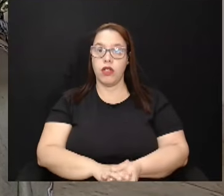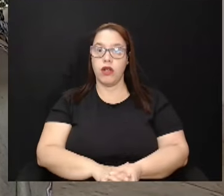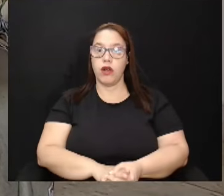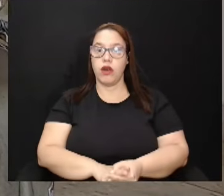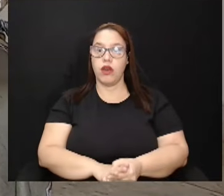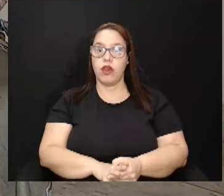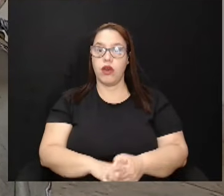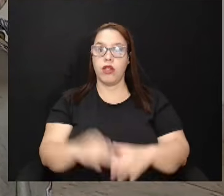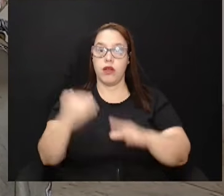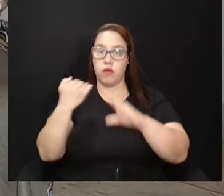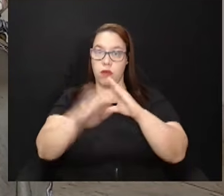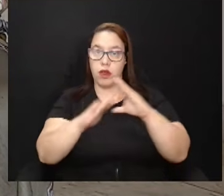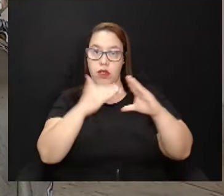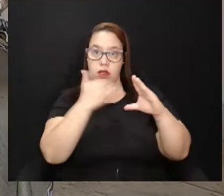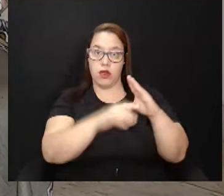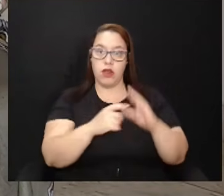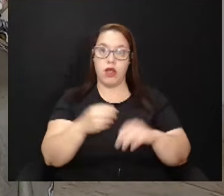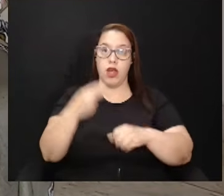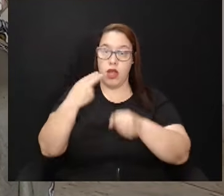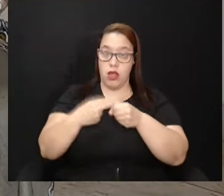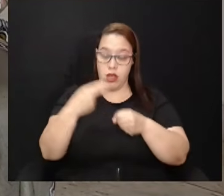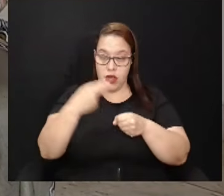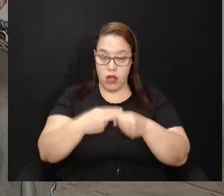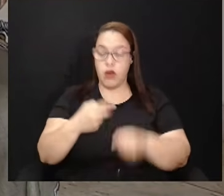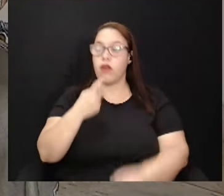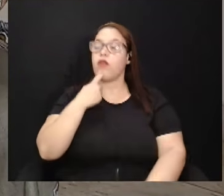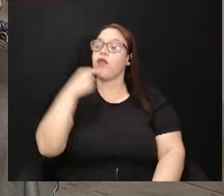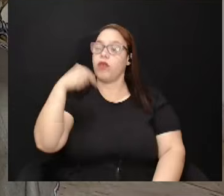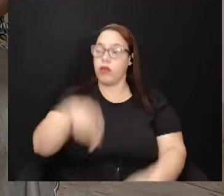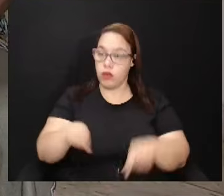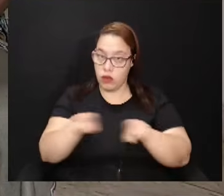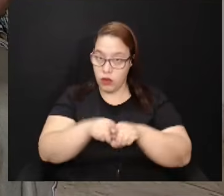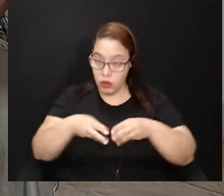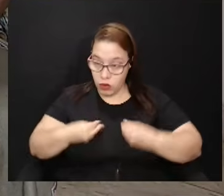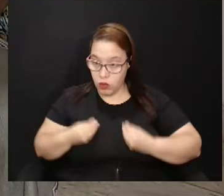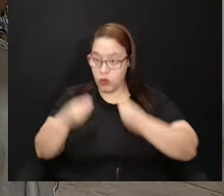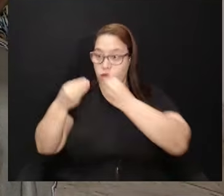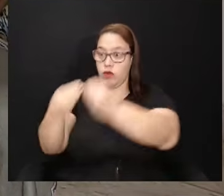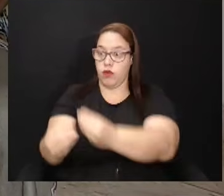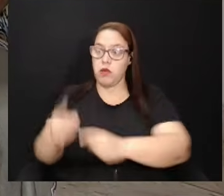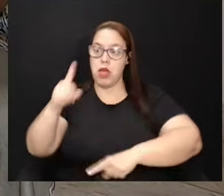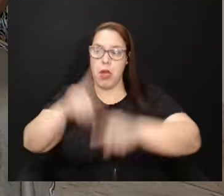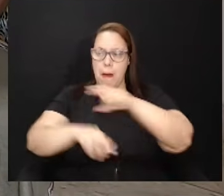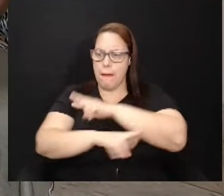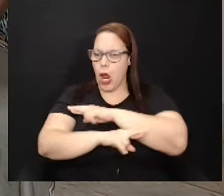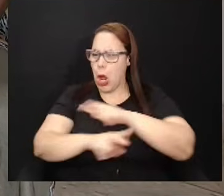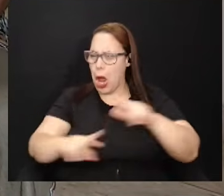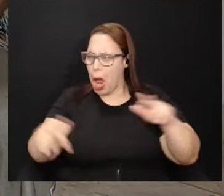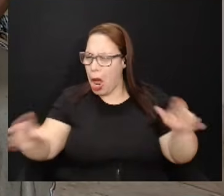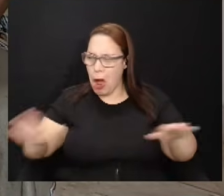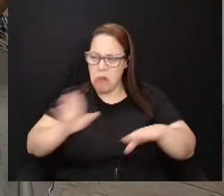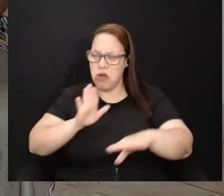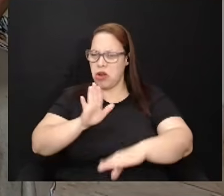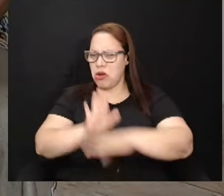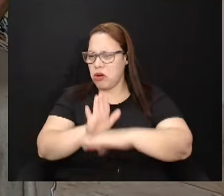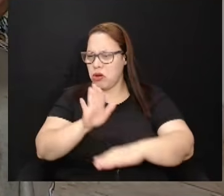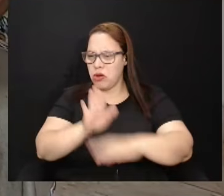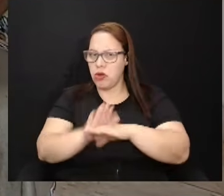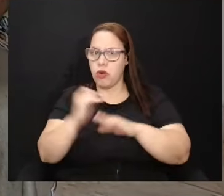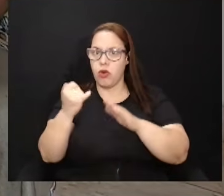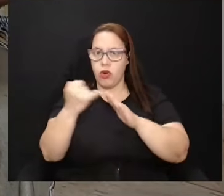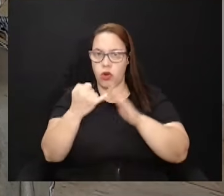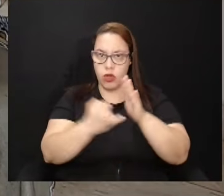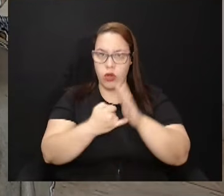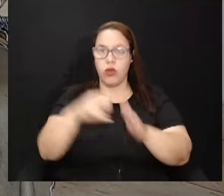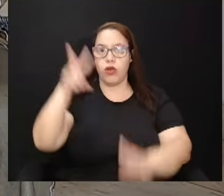A Unicamp, aqui de Campinas, também me cedeu muito material. O Instituto Histórico da